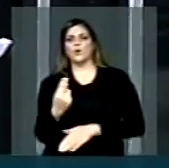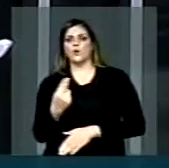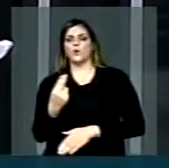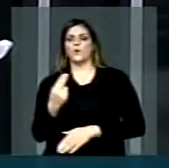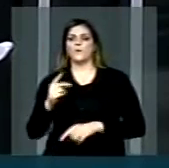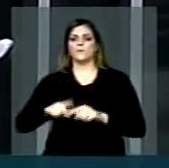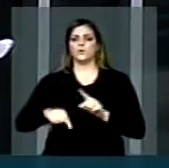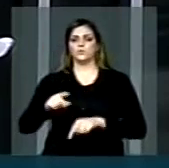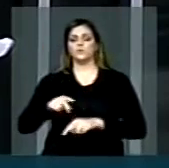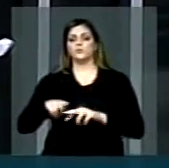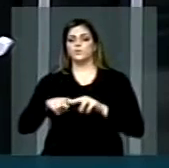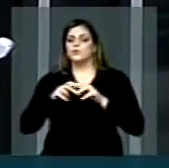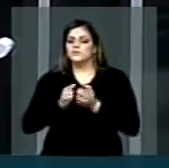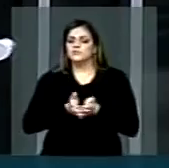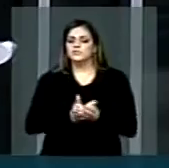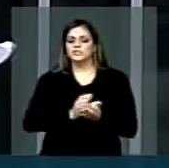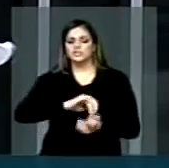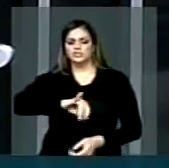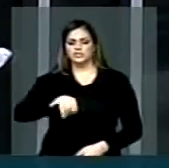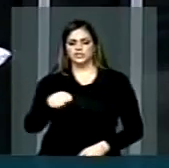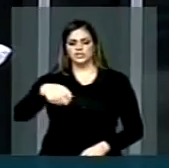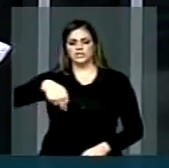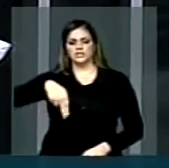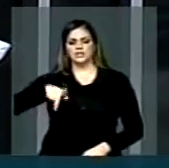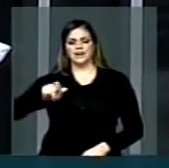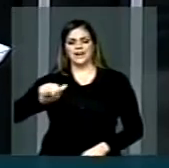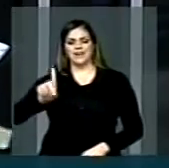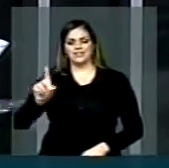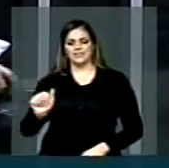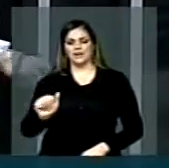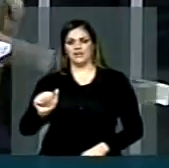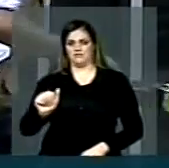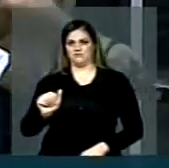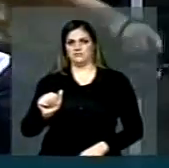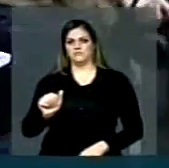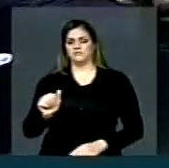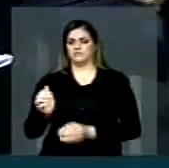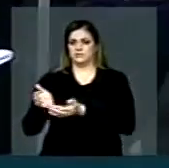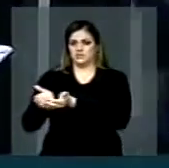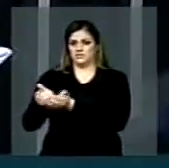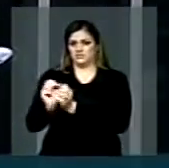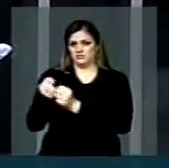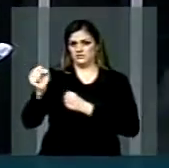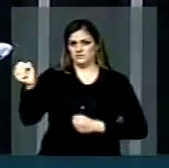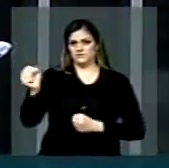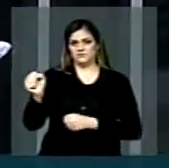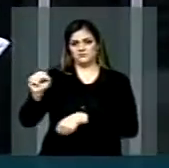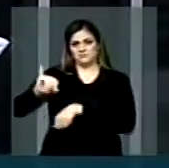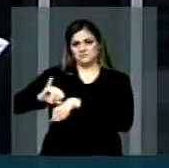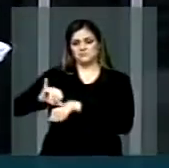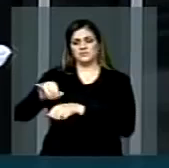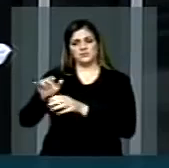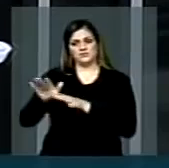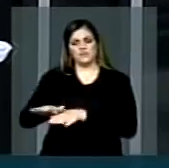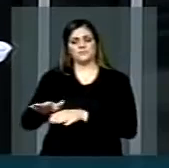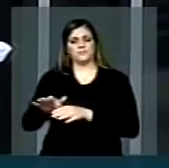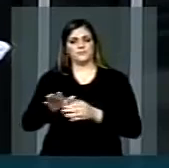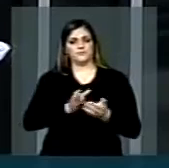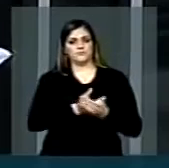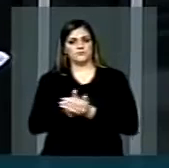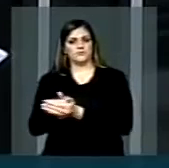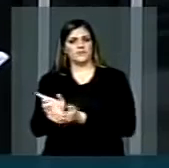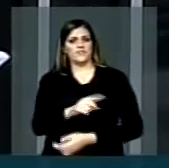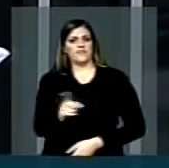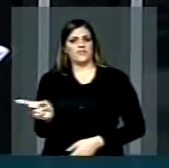jangadeiros, que em suas frágeis embarcações iam e vinham dos navios até o cais. Em 1877, o Ceará foi atingido por uma